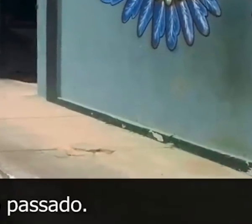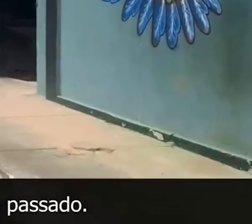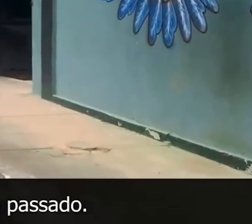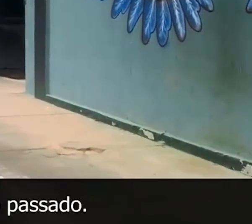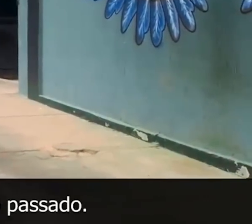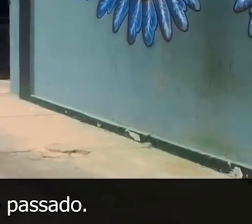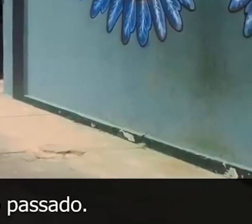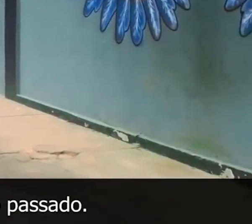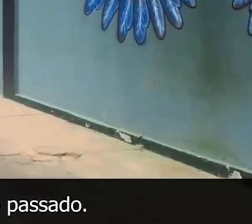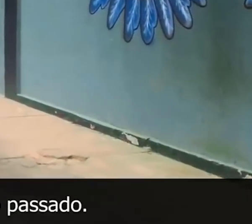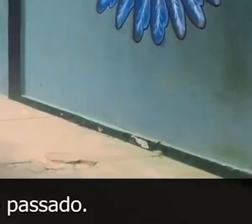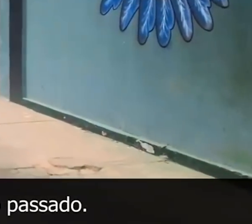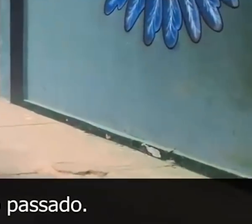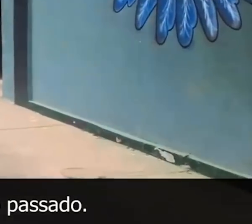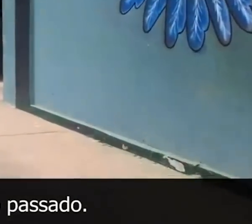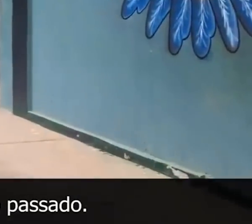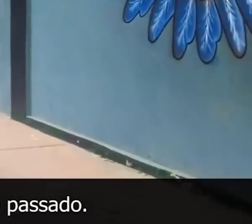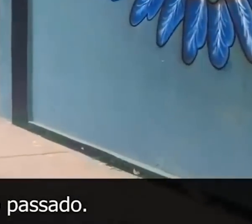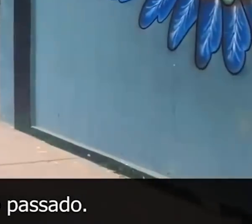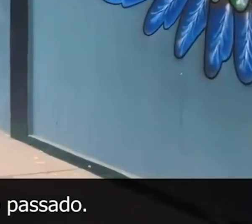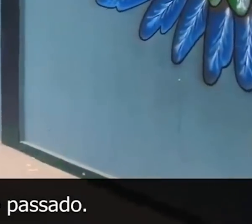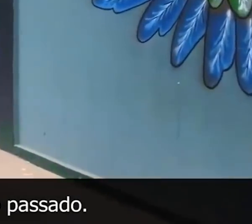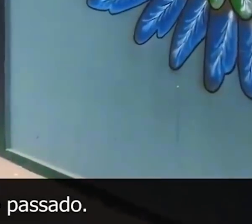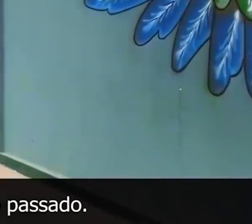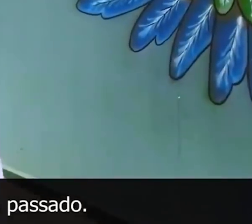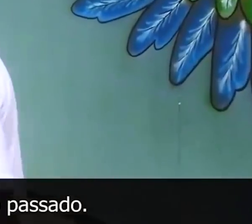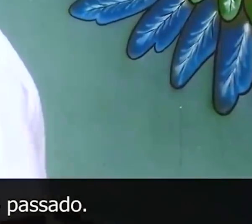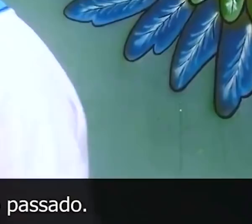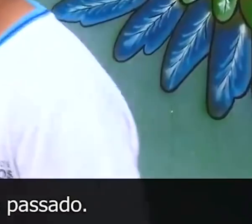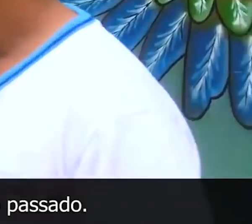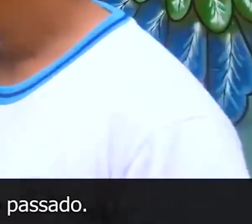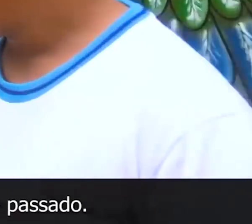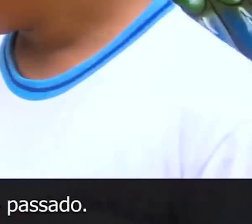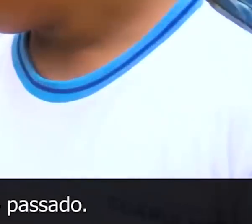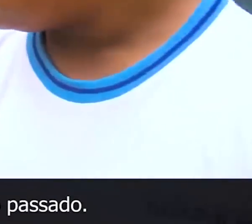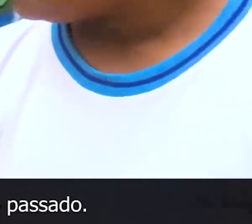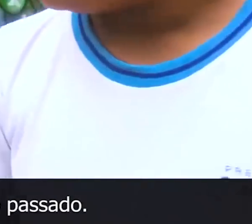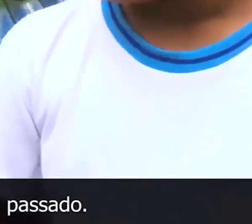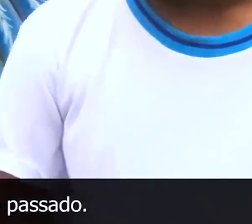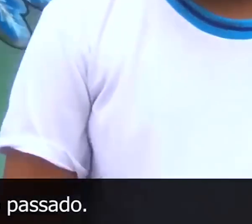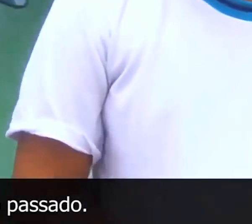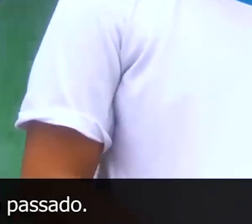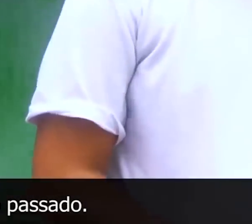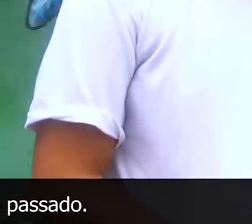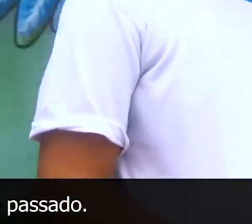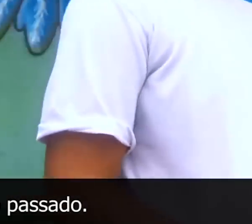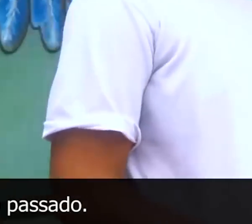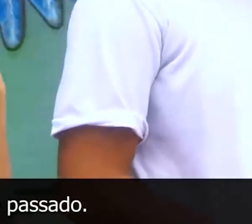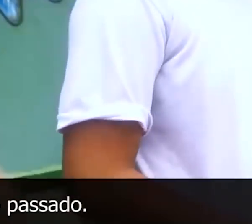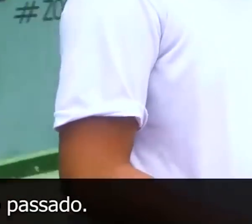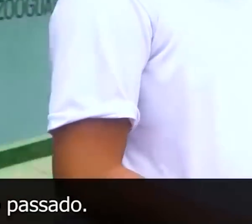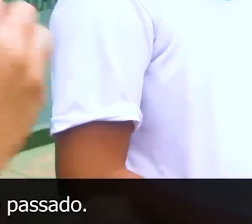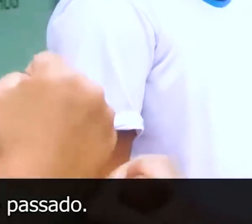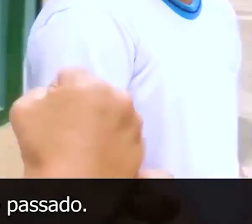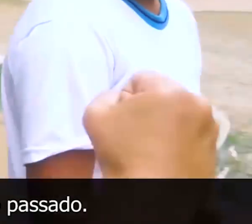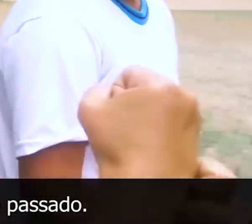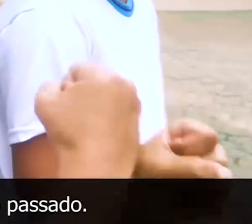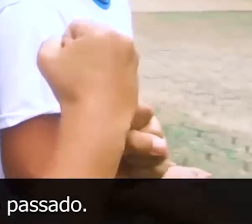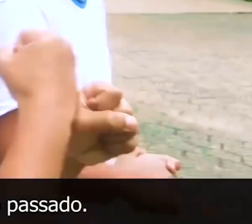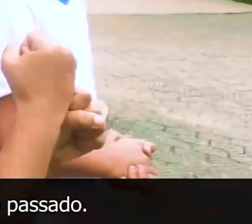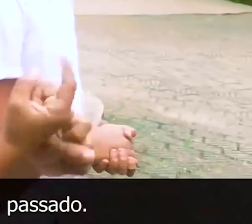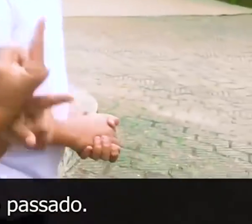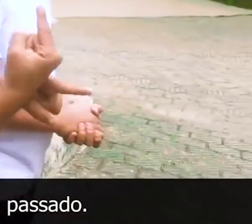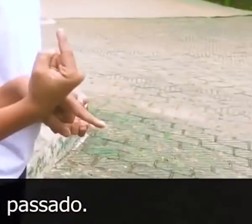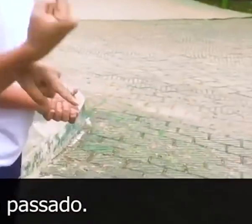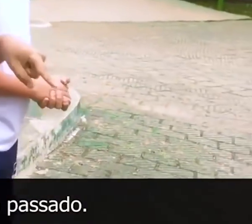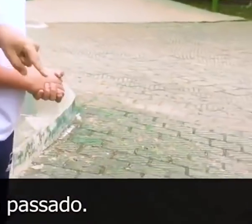tudo isso daqui, todo esse zoológico de Guarulhos, que é muito legal, foi